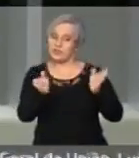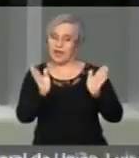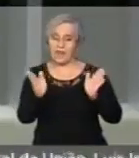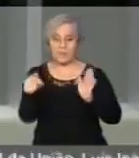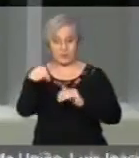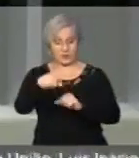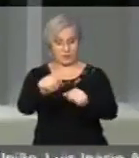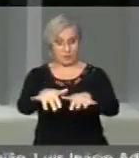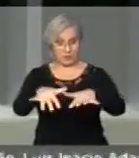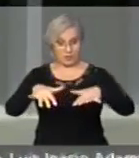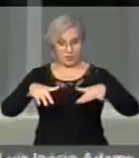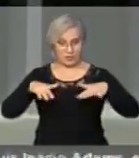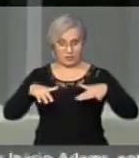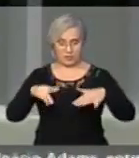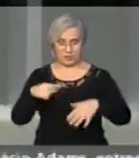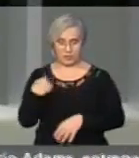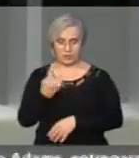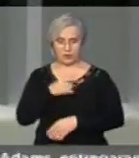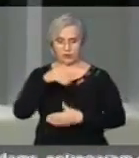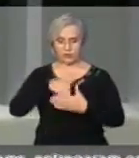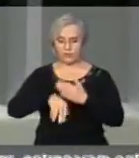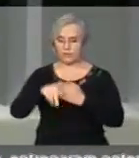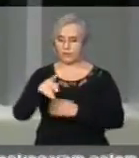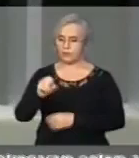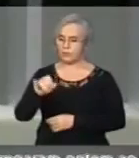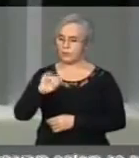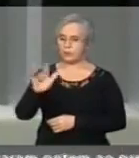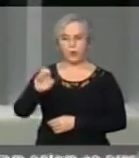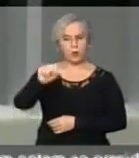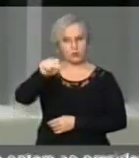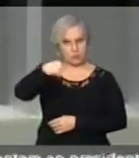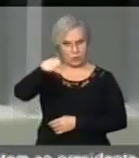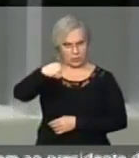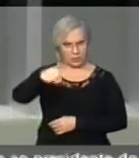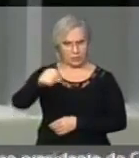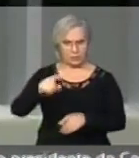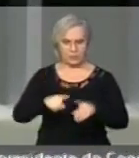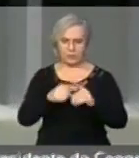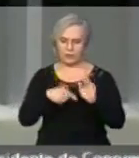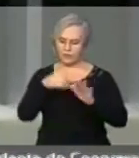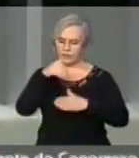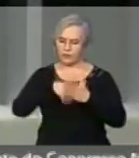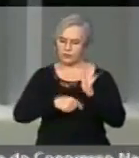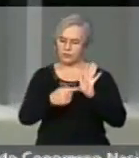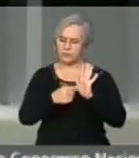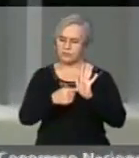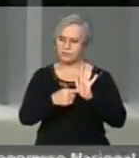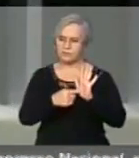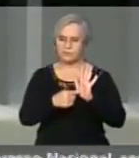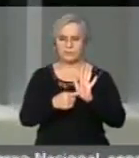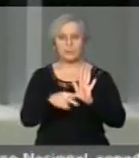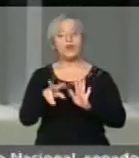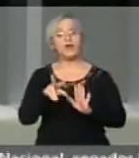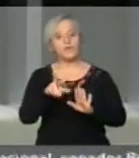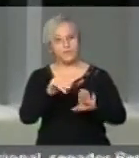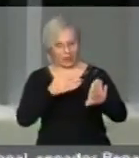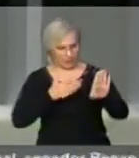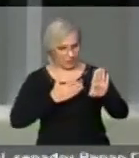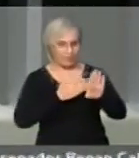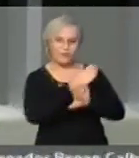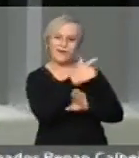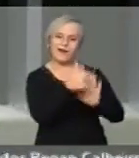plenário, o voto do pessoal, obviamente, é sim ao projeto de decreto legislativo, vai aprovar